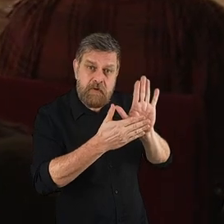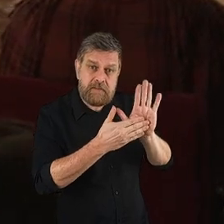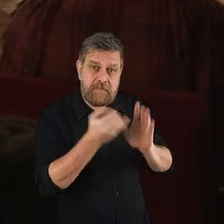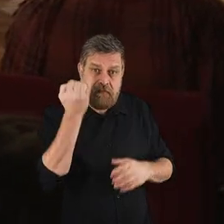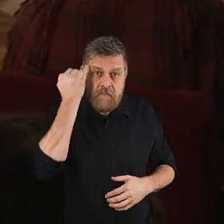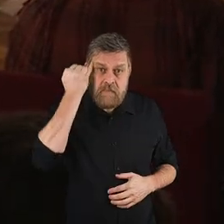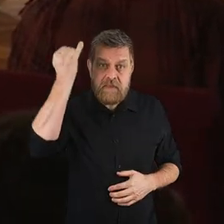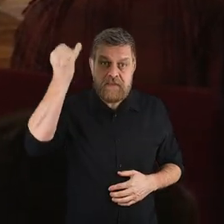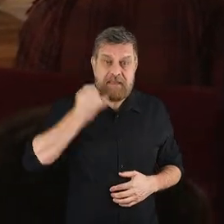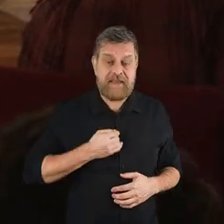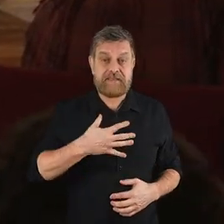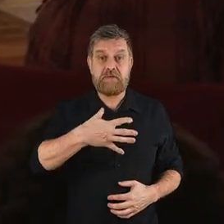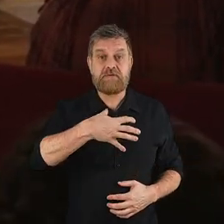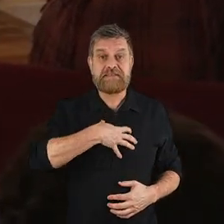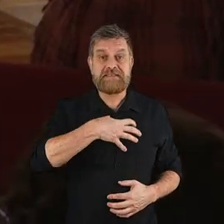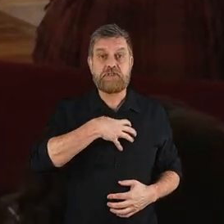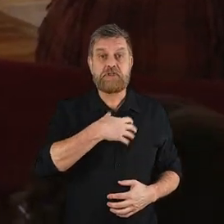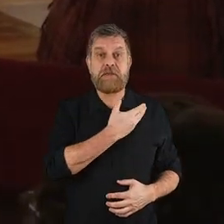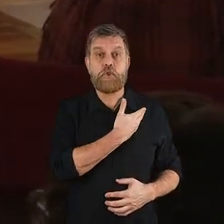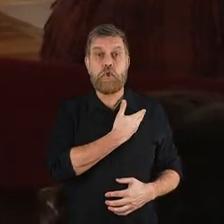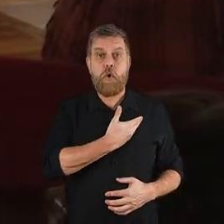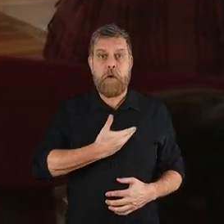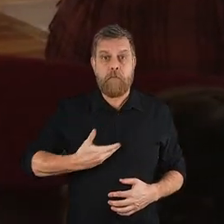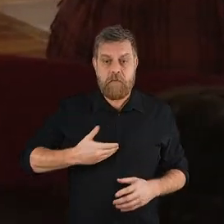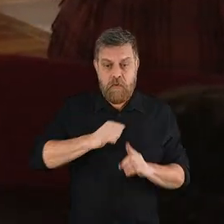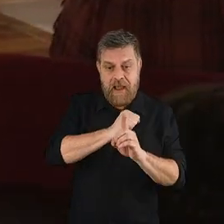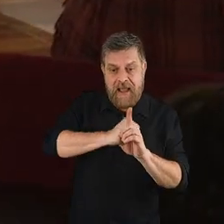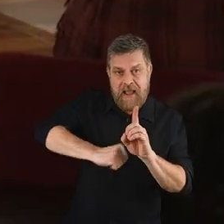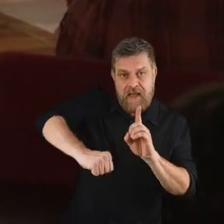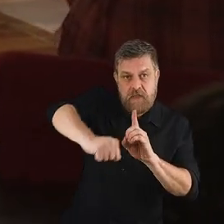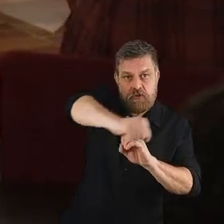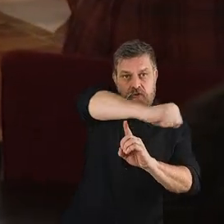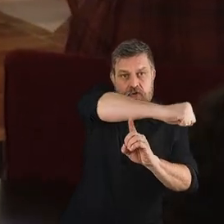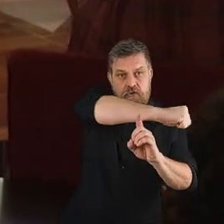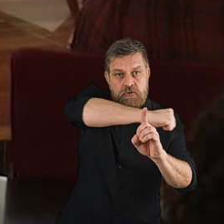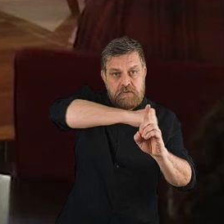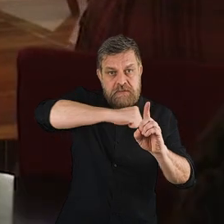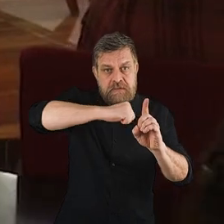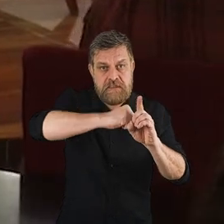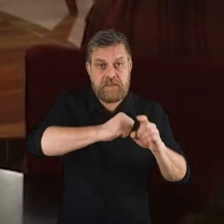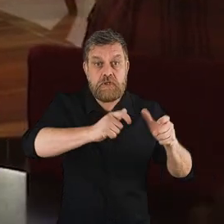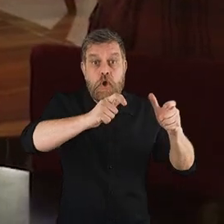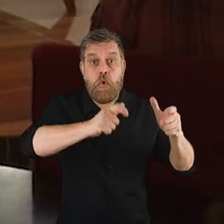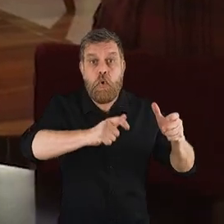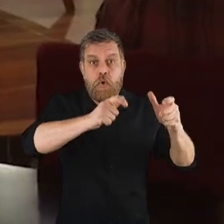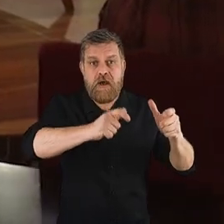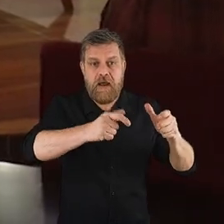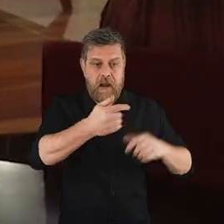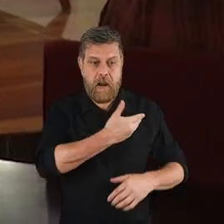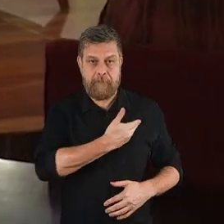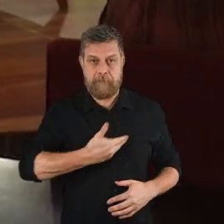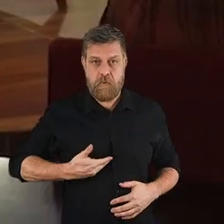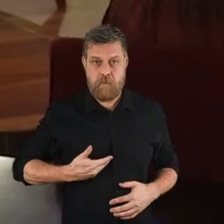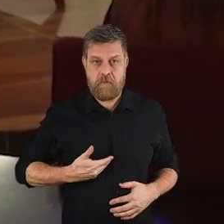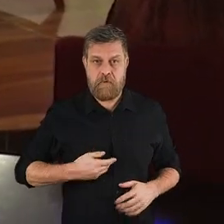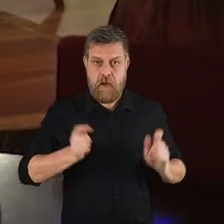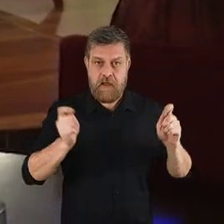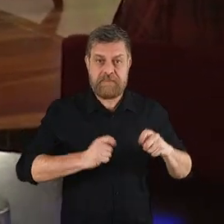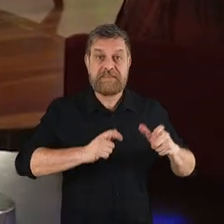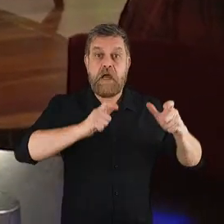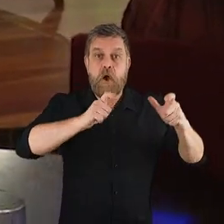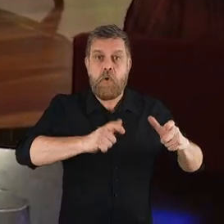de sentimentos públicos, vai dizer que o próprio tecido social do espaço público, ele pode ser um